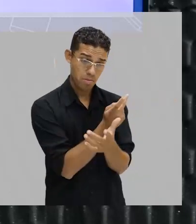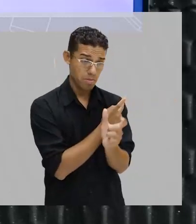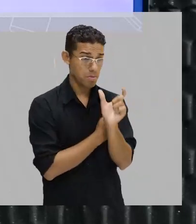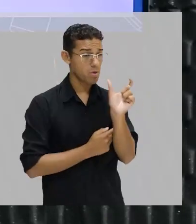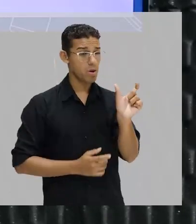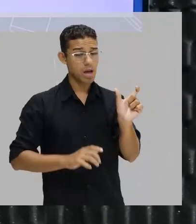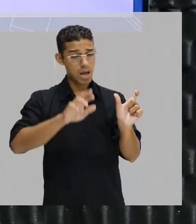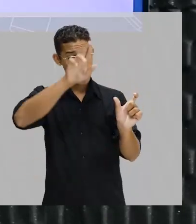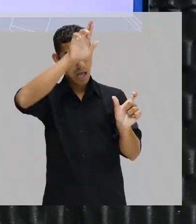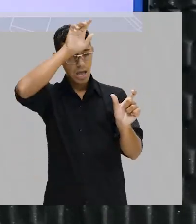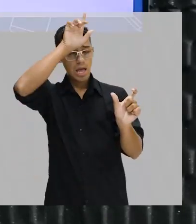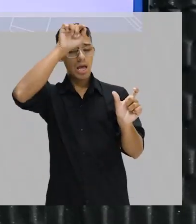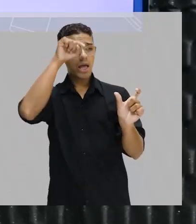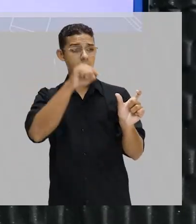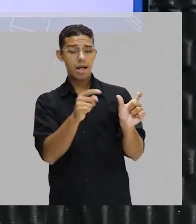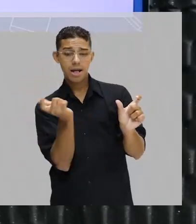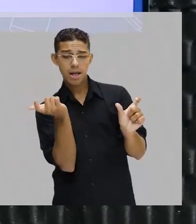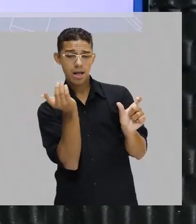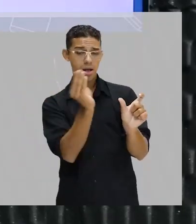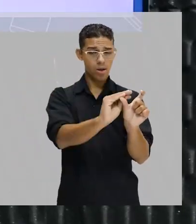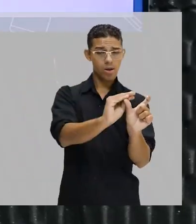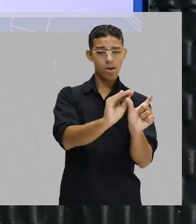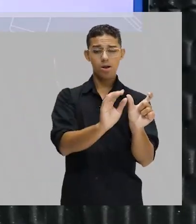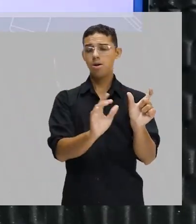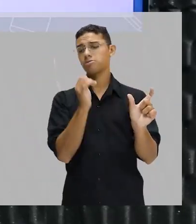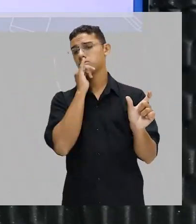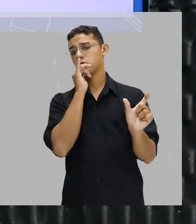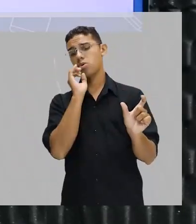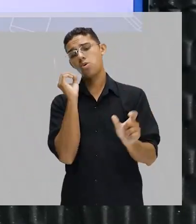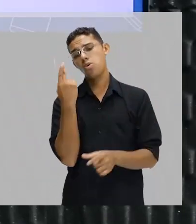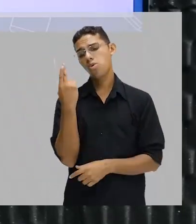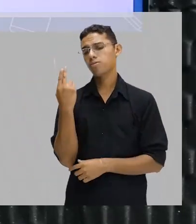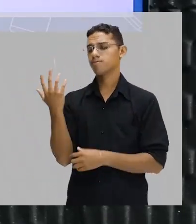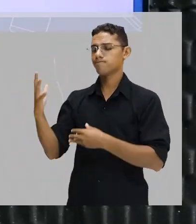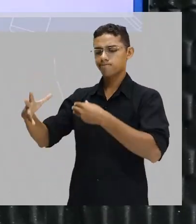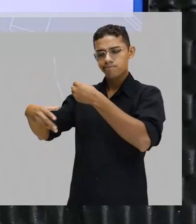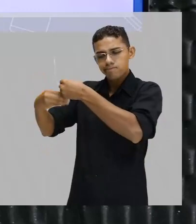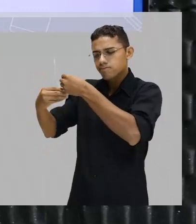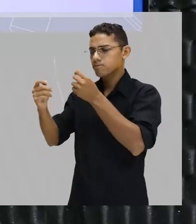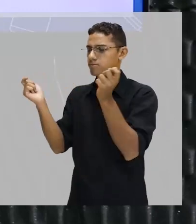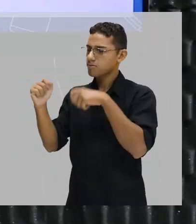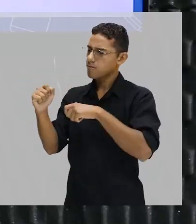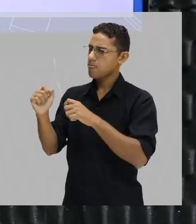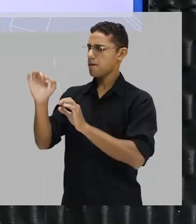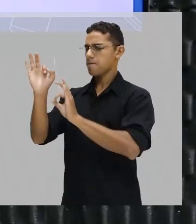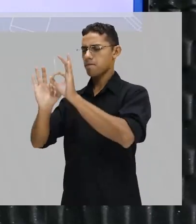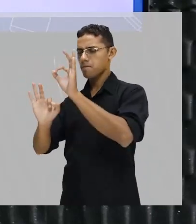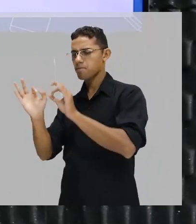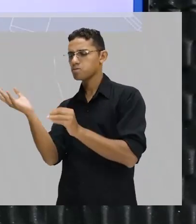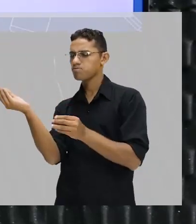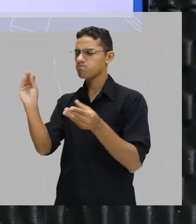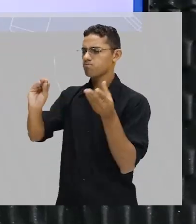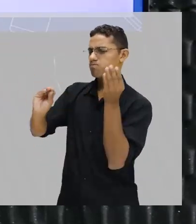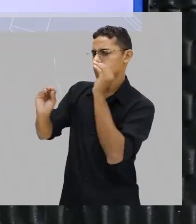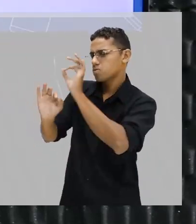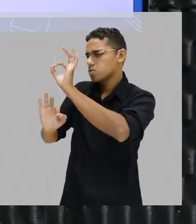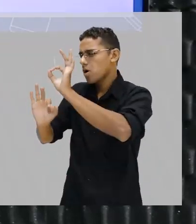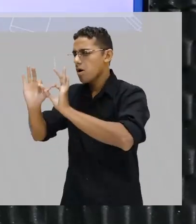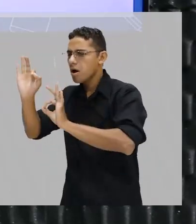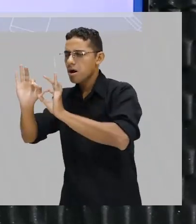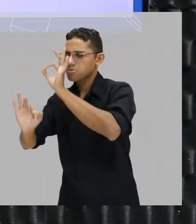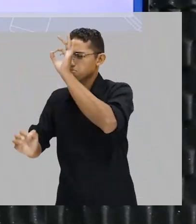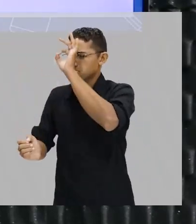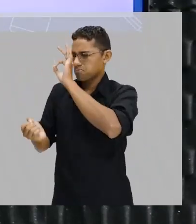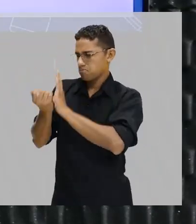recurso estilístico, que você vai acrescentar ao seu texto, você vai acrescentar a sua fala, a sua produção, para